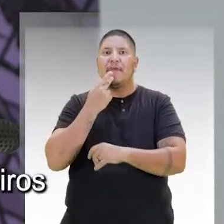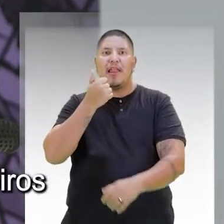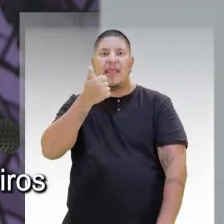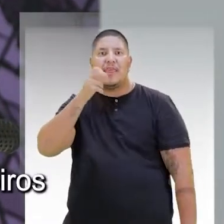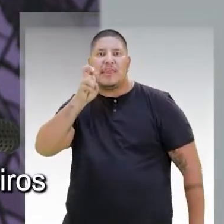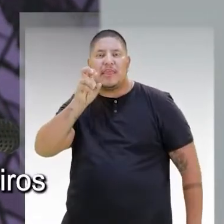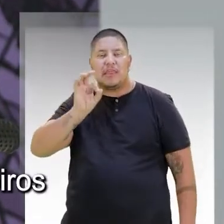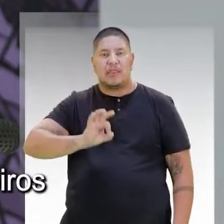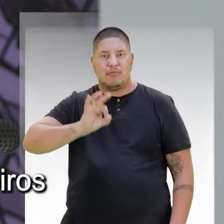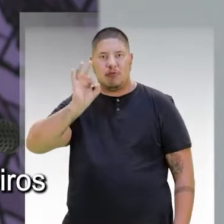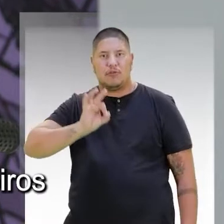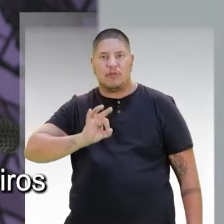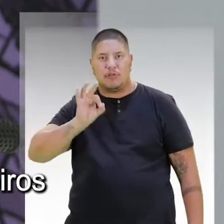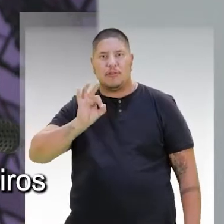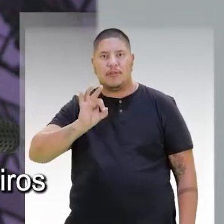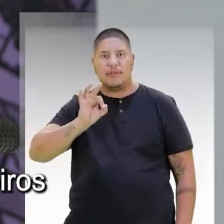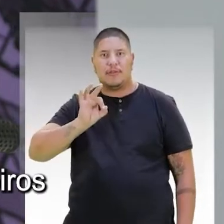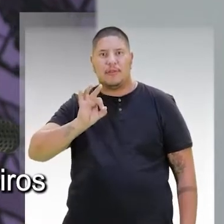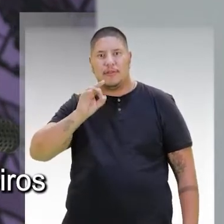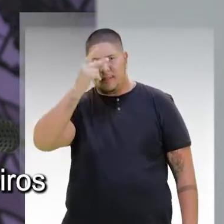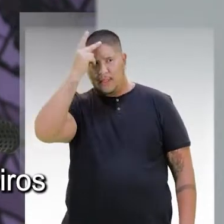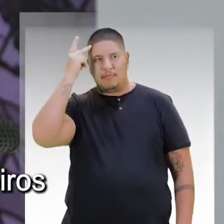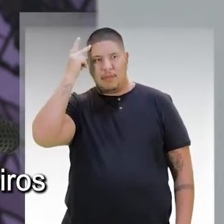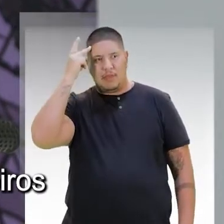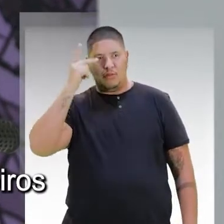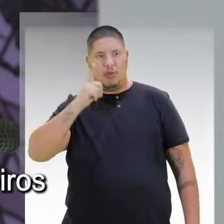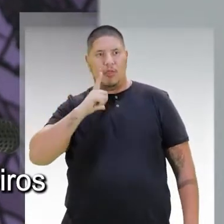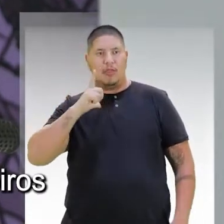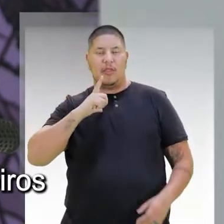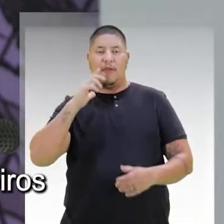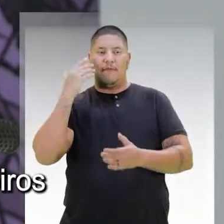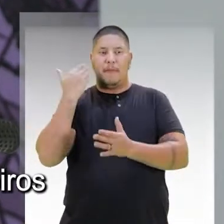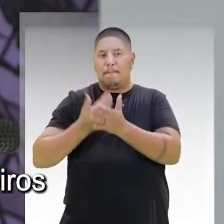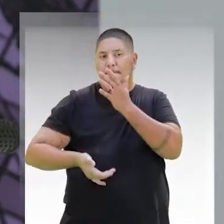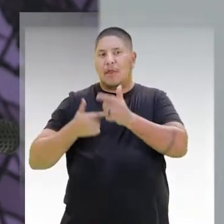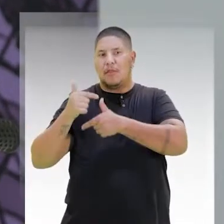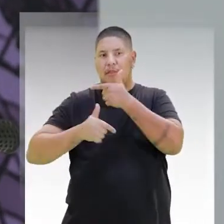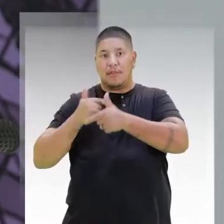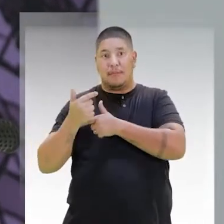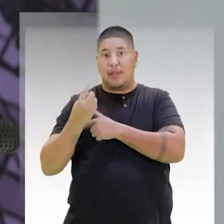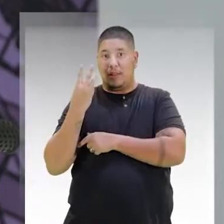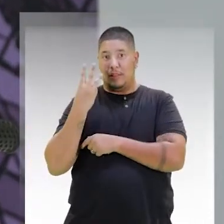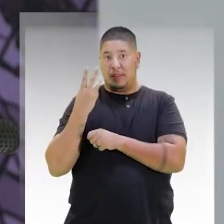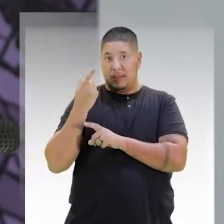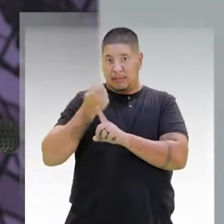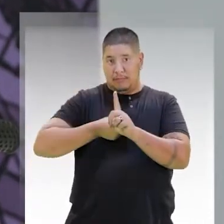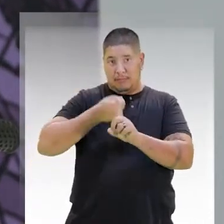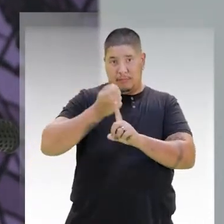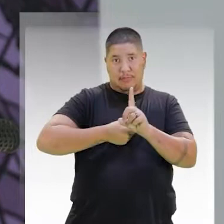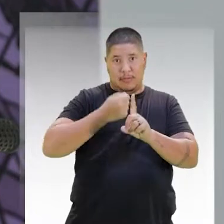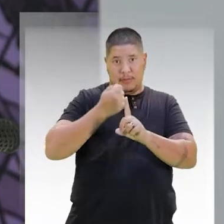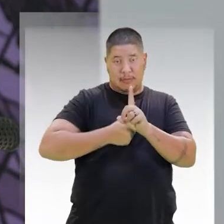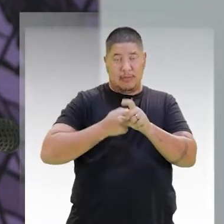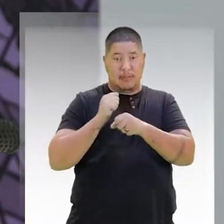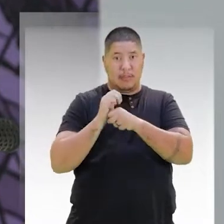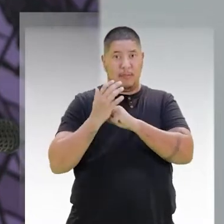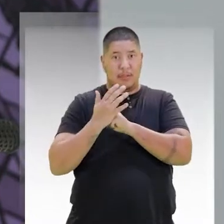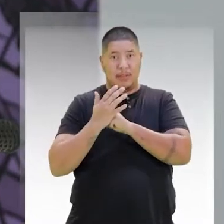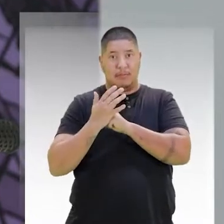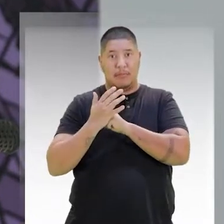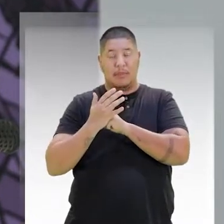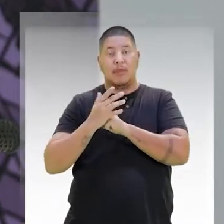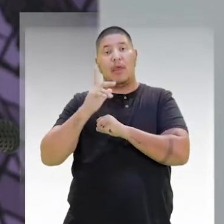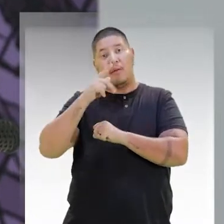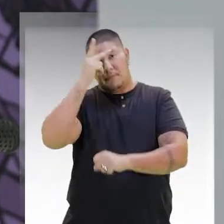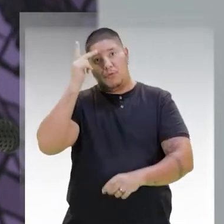15% das pessoas que foram desempregadas nos 3 primeiros meses de pandemia foram pessoas